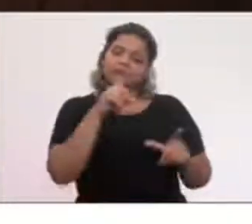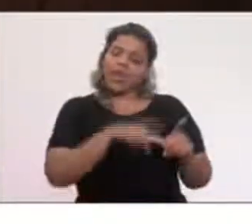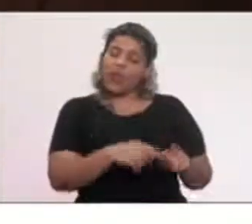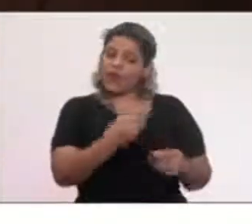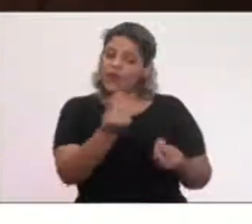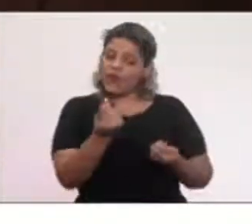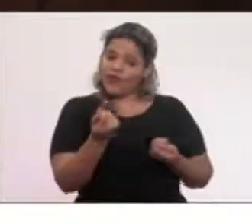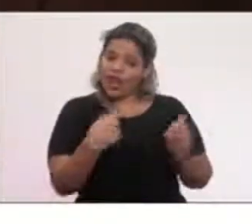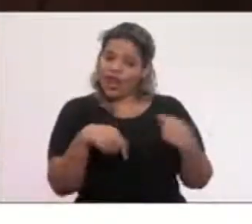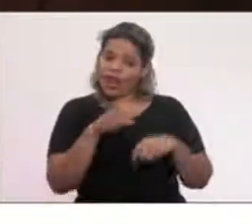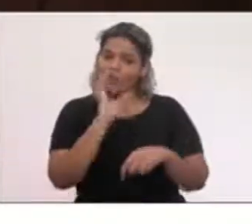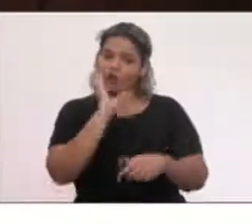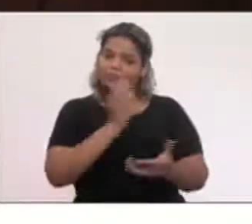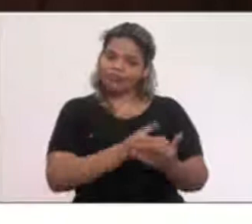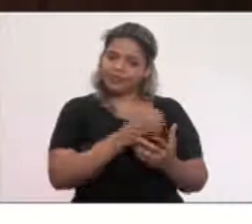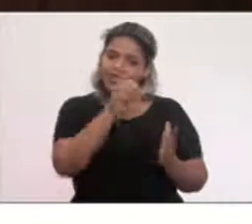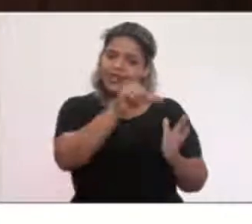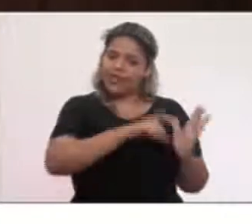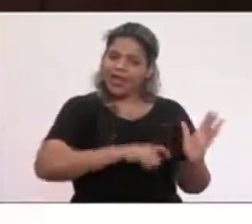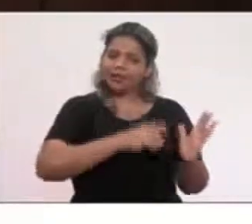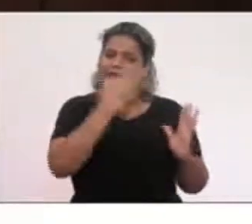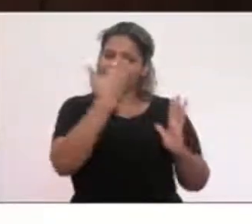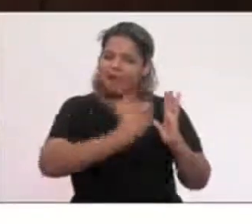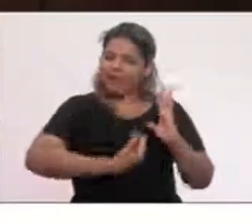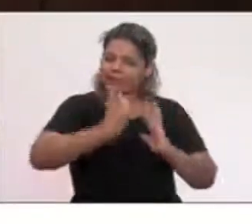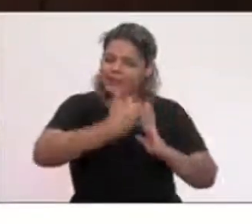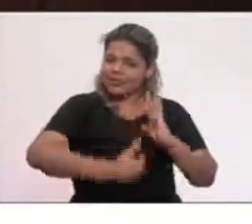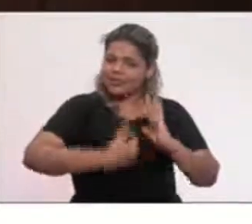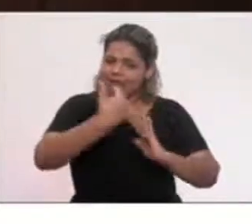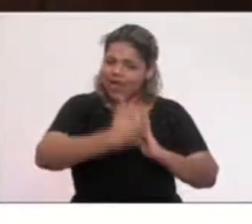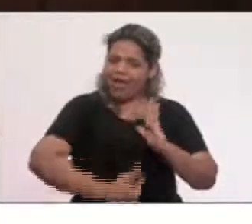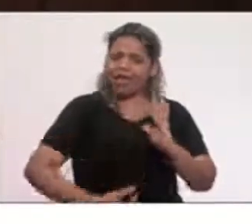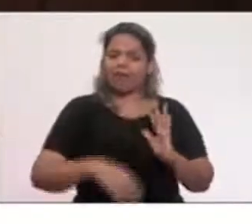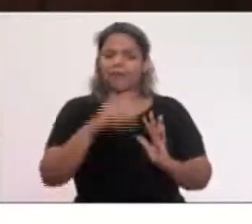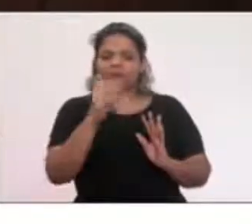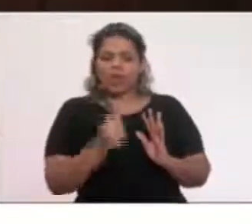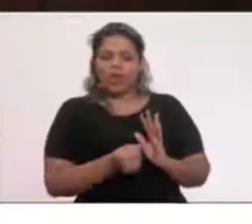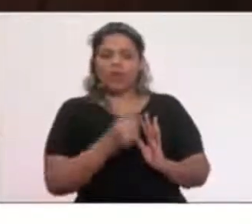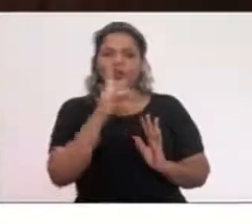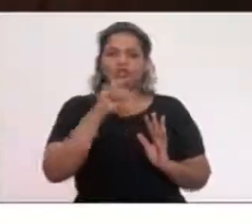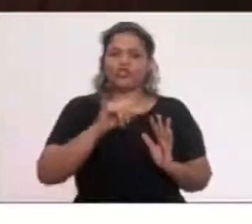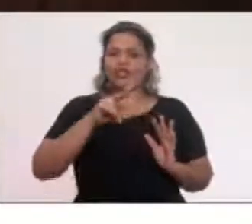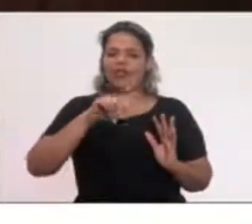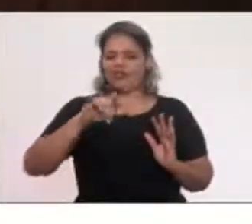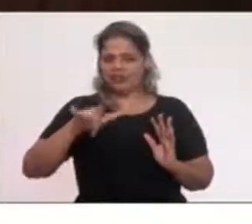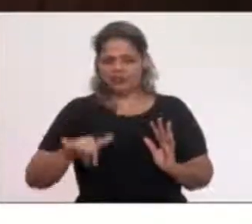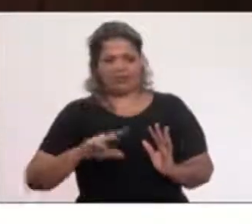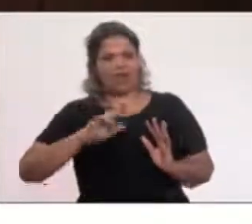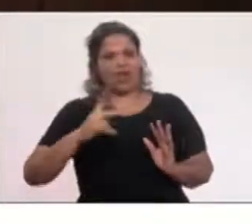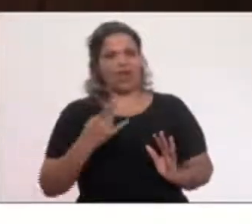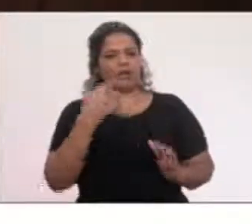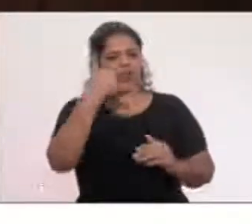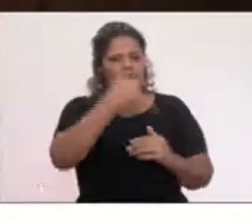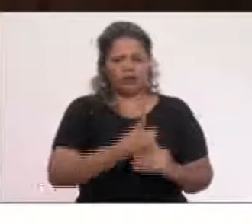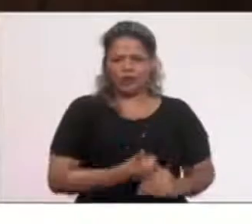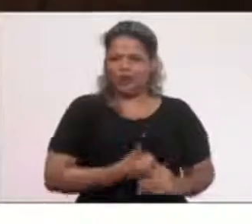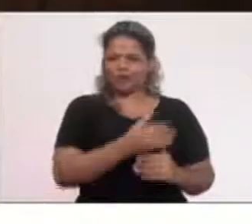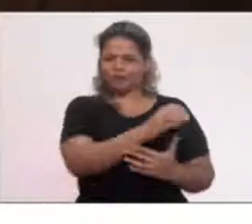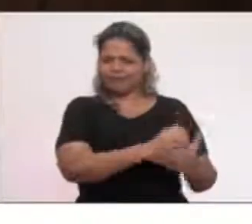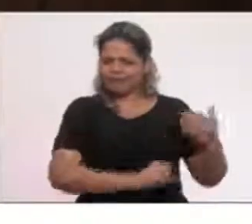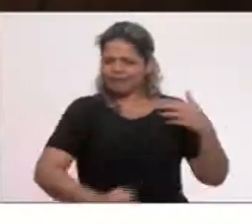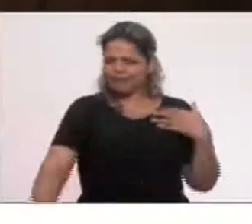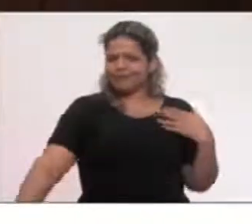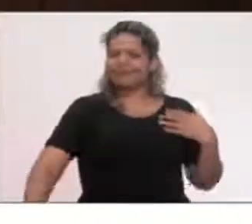valores de créditos tributários parcelados, valores das dívidas ativas, valores dos royalties do petróleo que foram desviados do